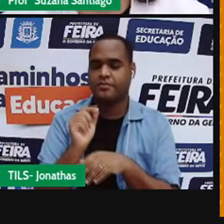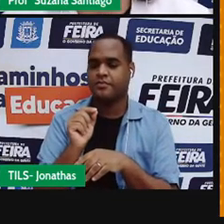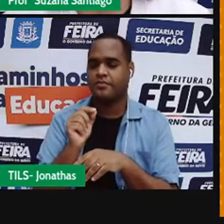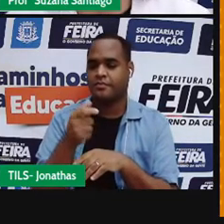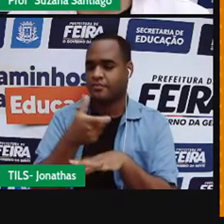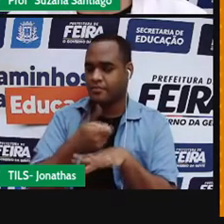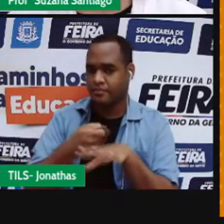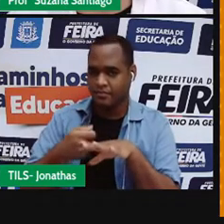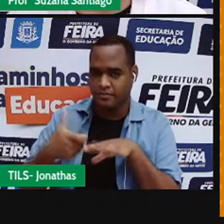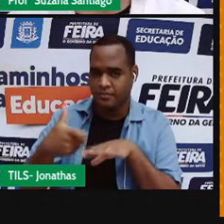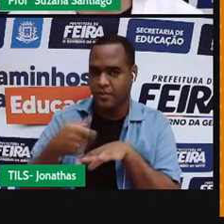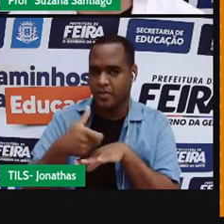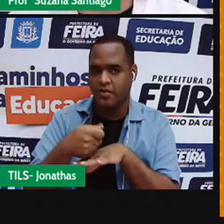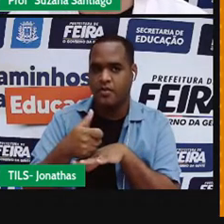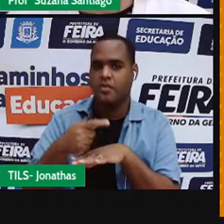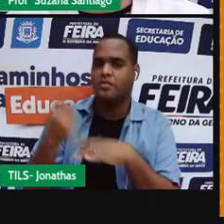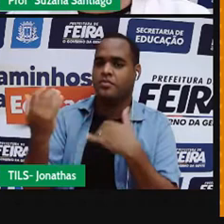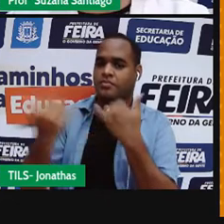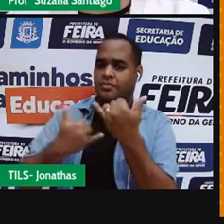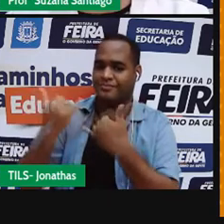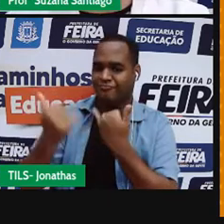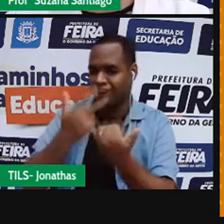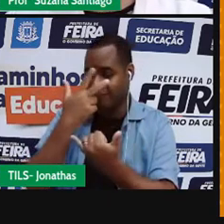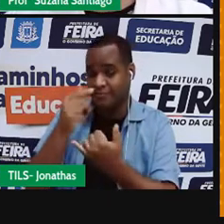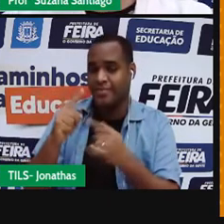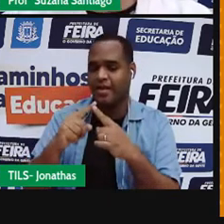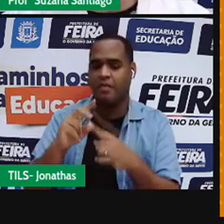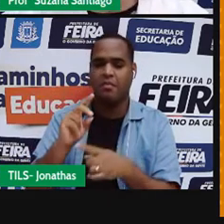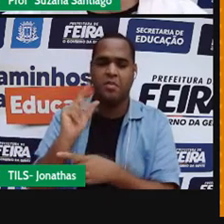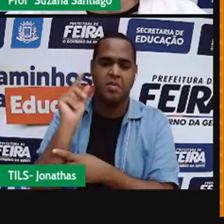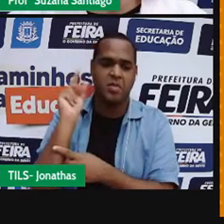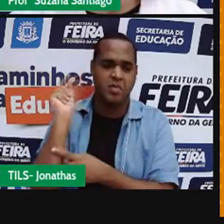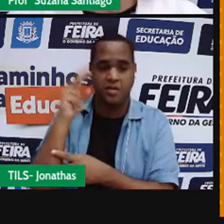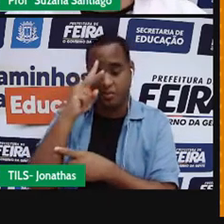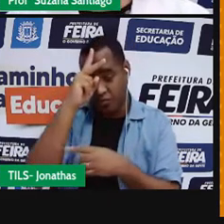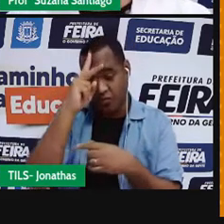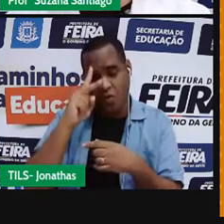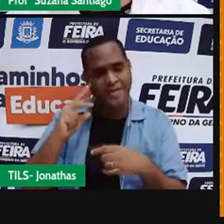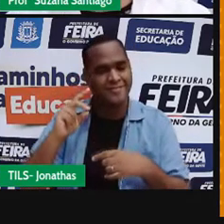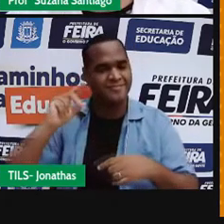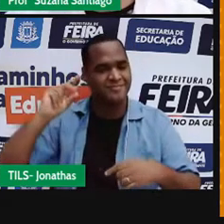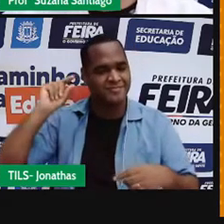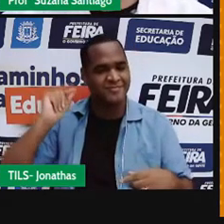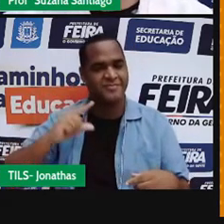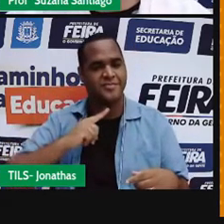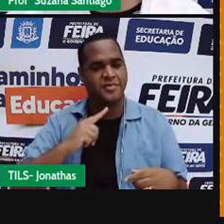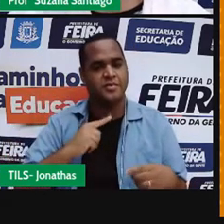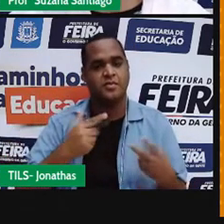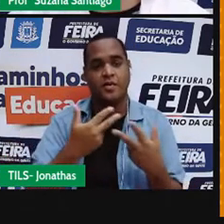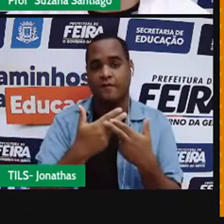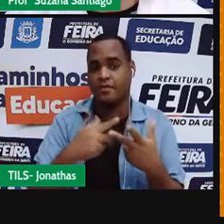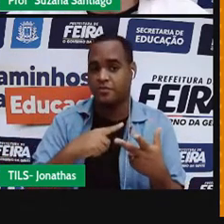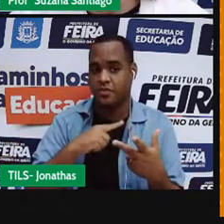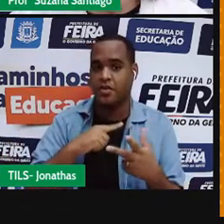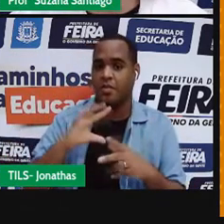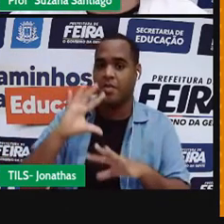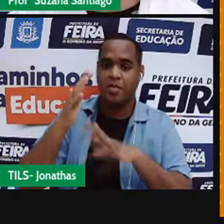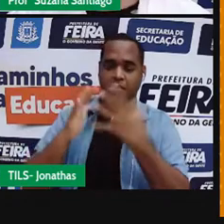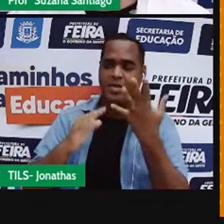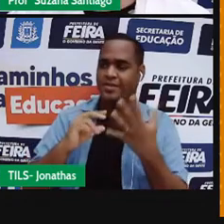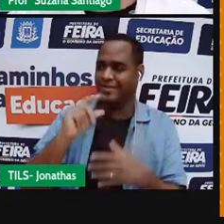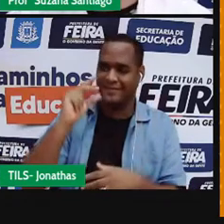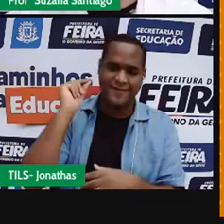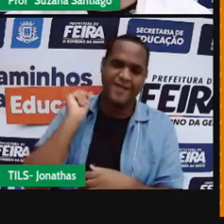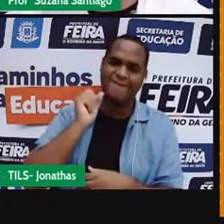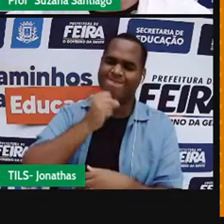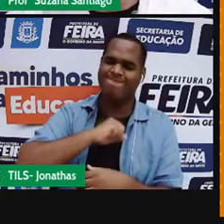falando muito de fake news, ela já vem aí de um histórico, né? Existem situações antigas